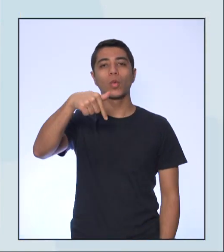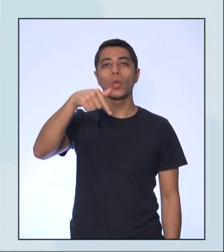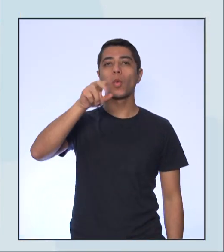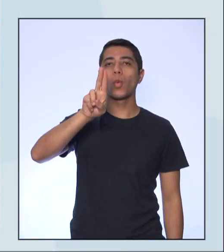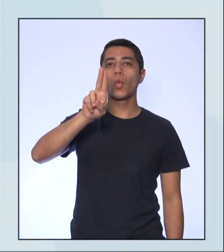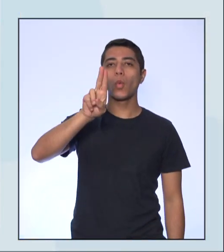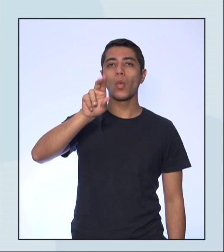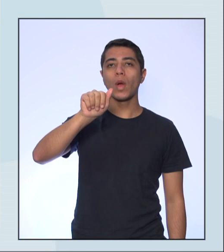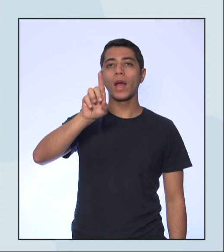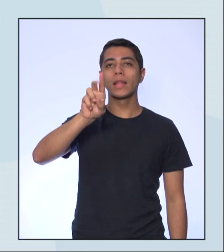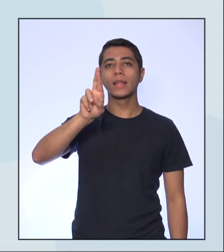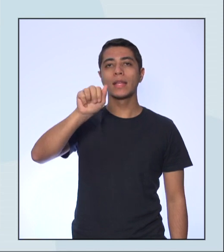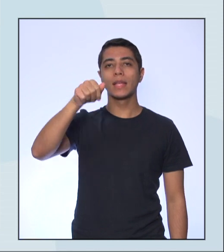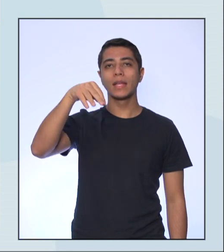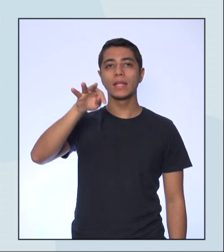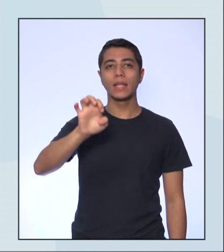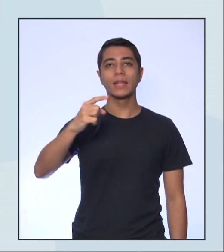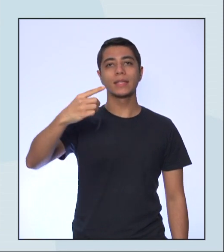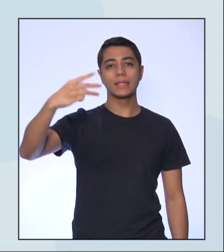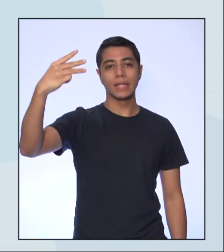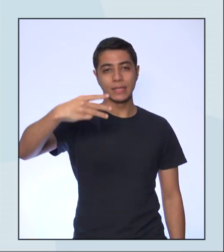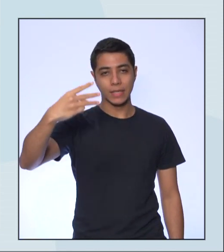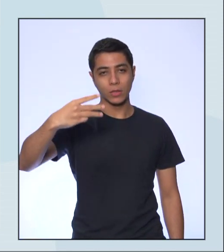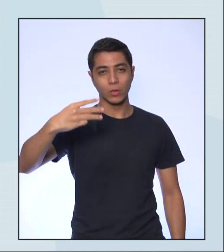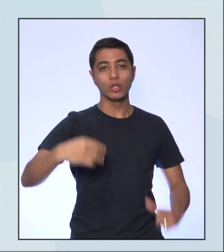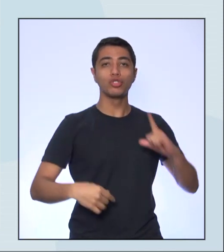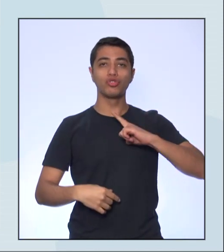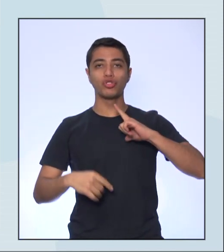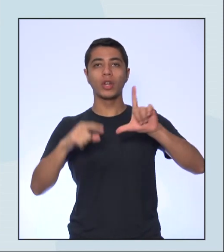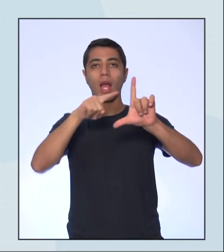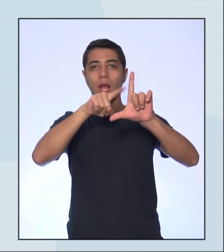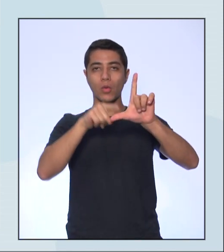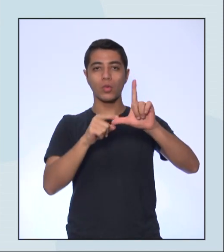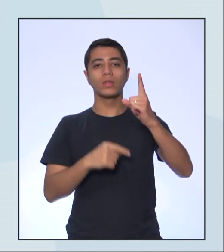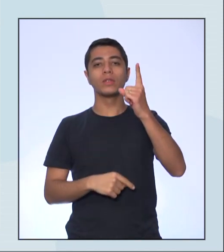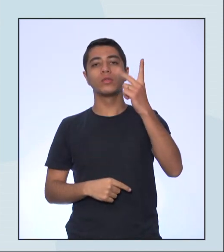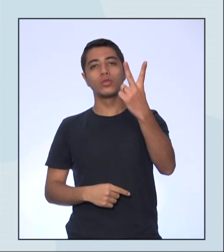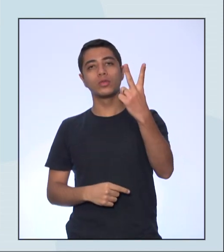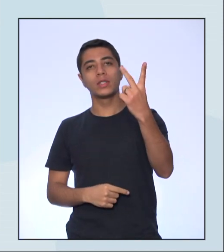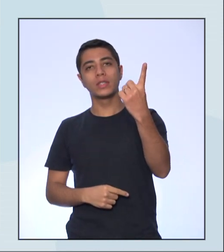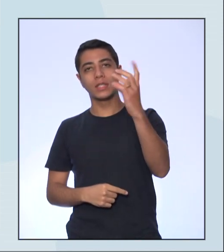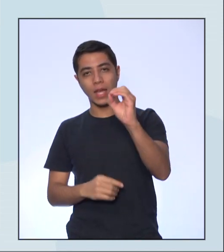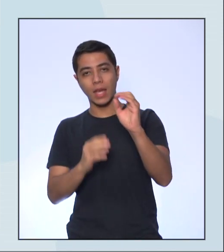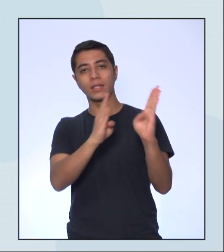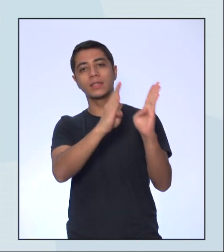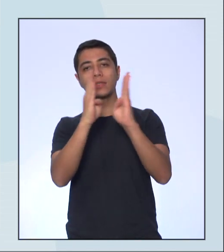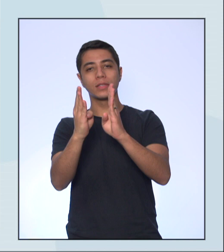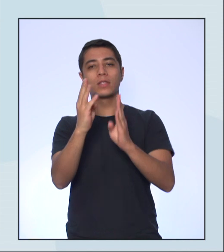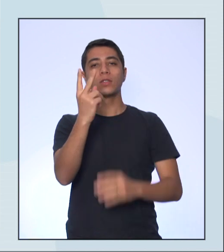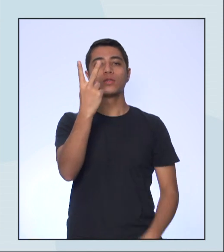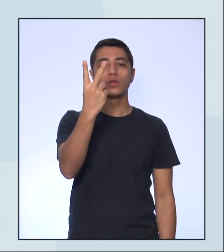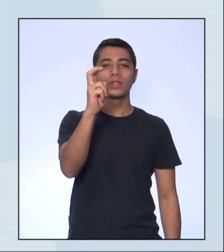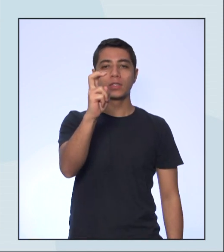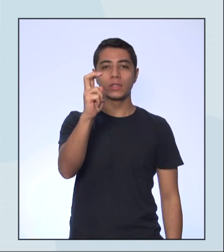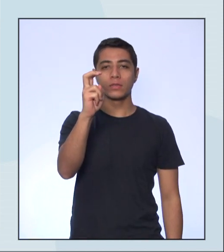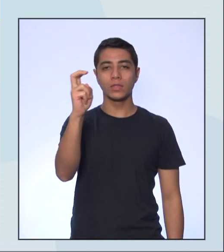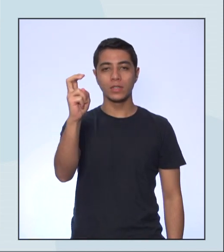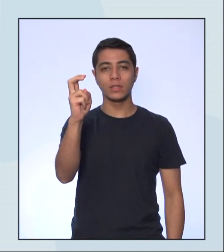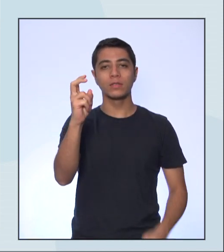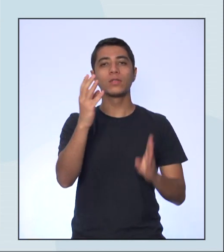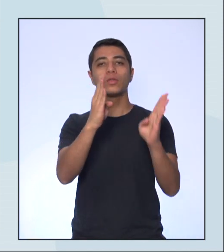225 240 seguindo a mesma ideia 180 né mas